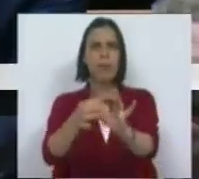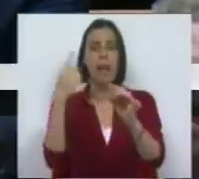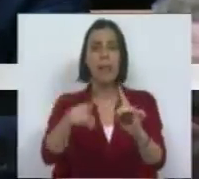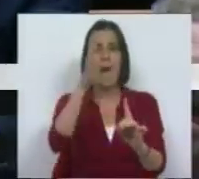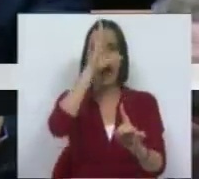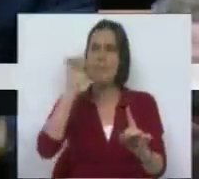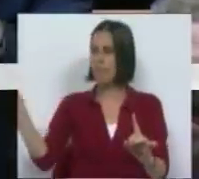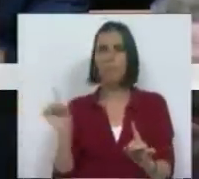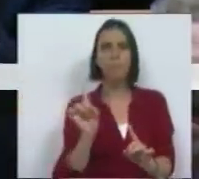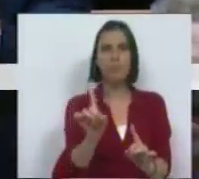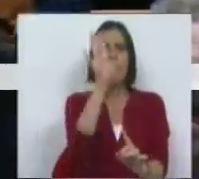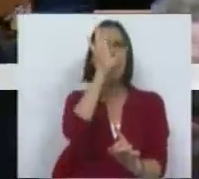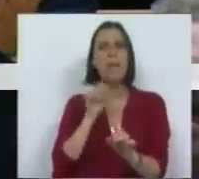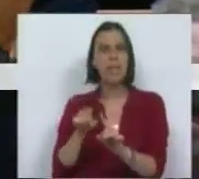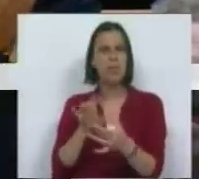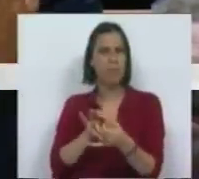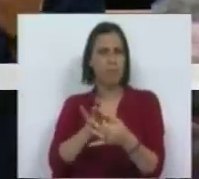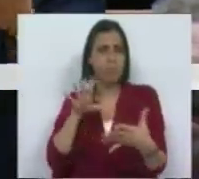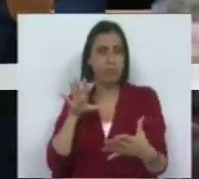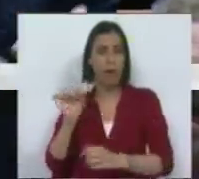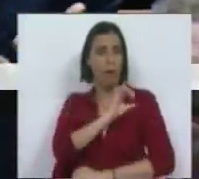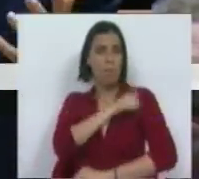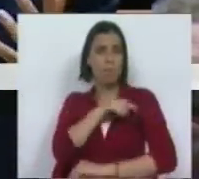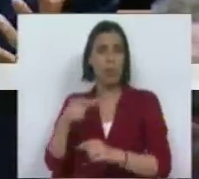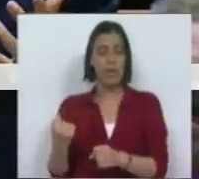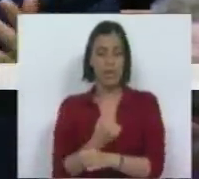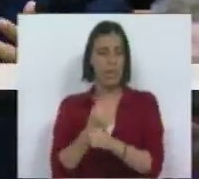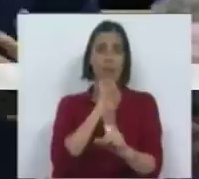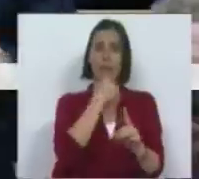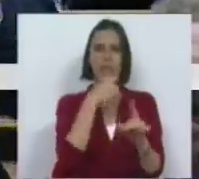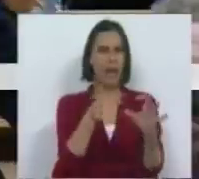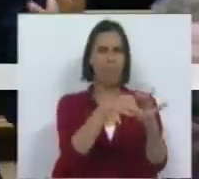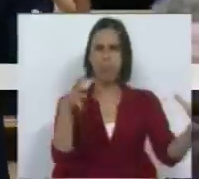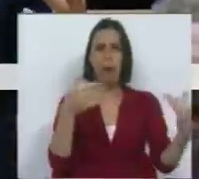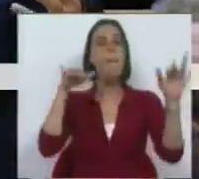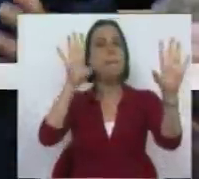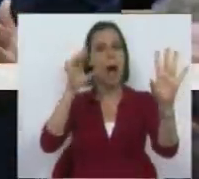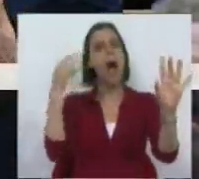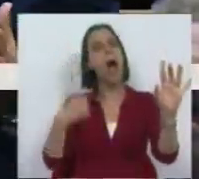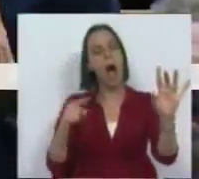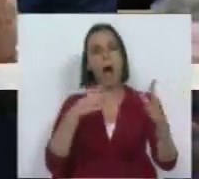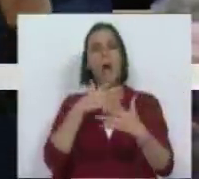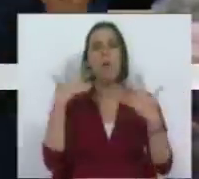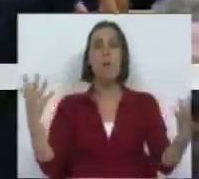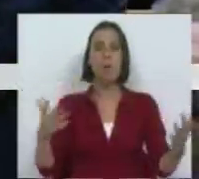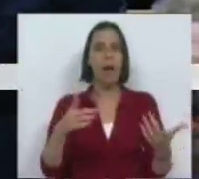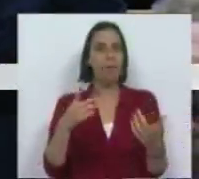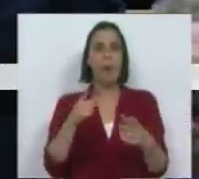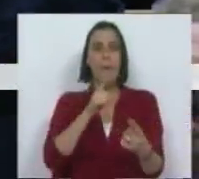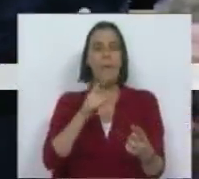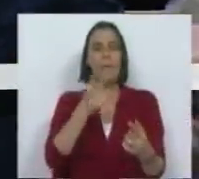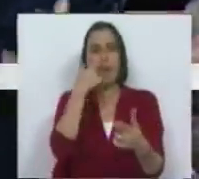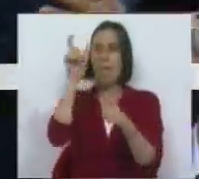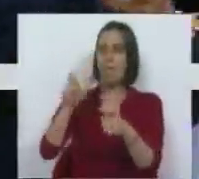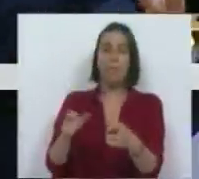um ministro que nada tem que ver nos seus poderes com os serviços secretos, mas tem certamente um enorme magnetismo